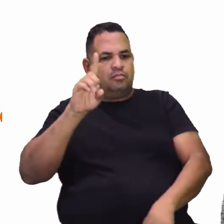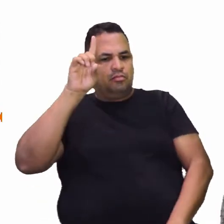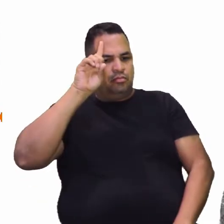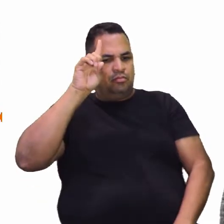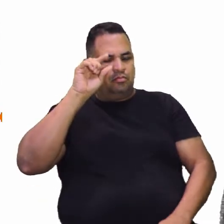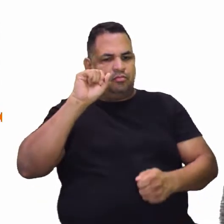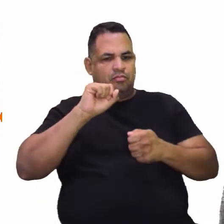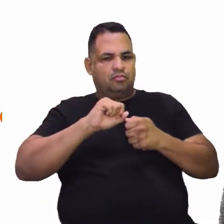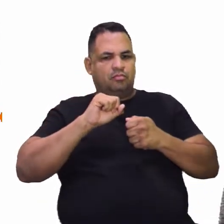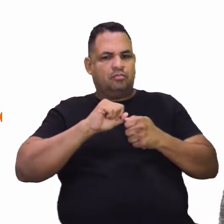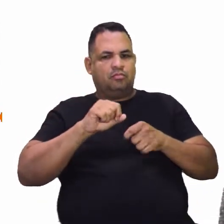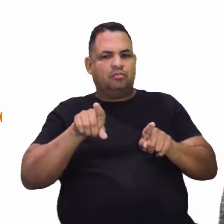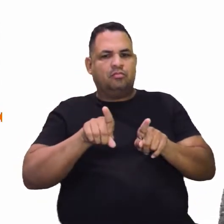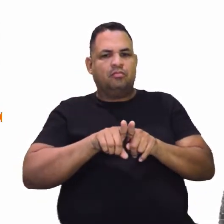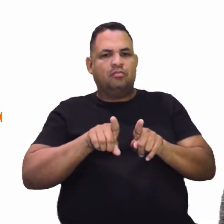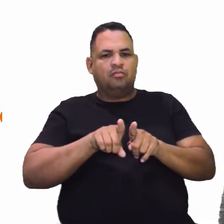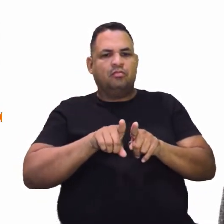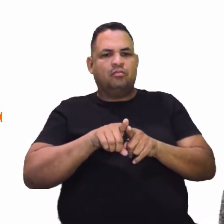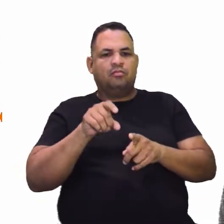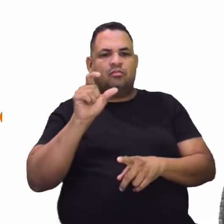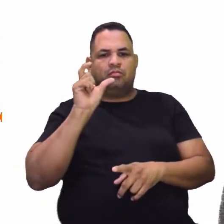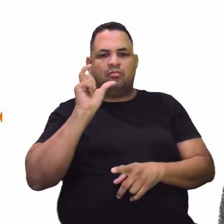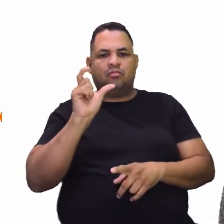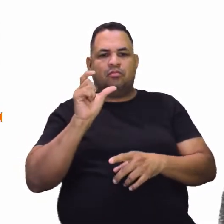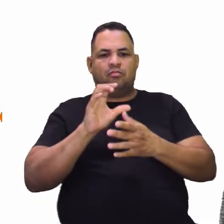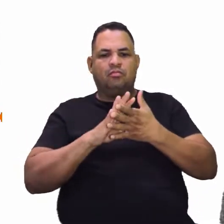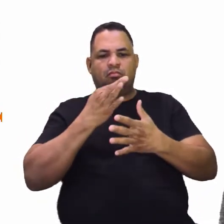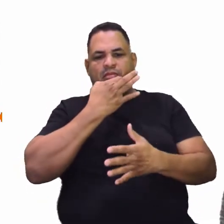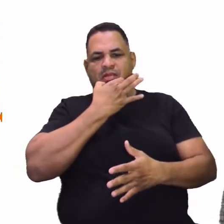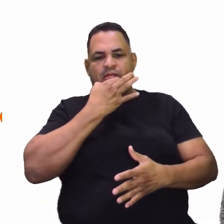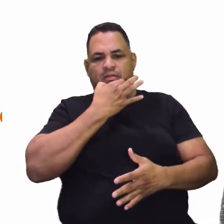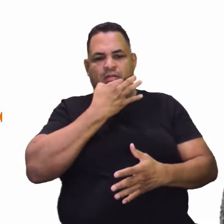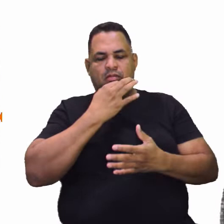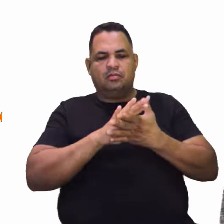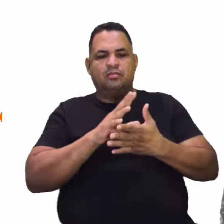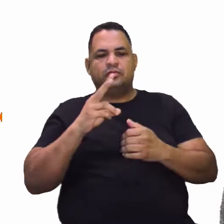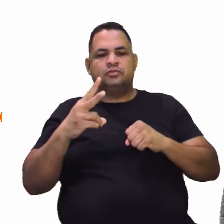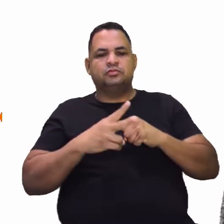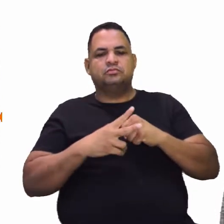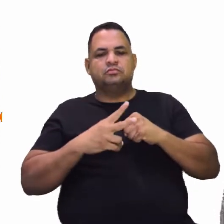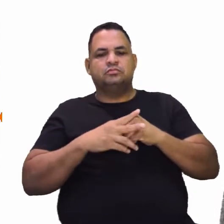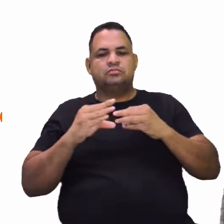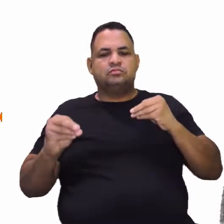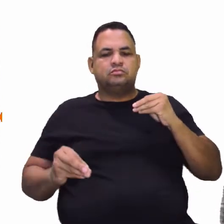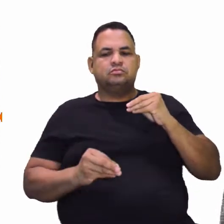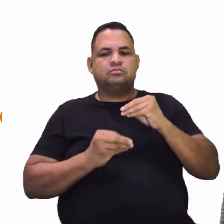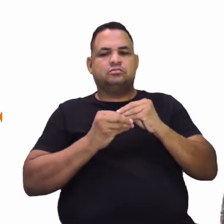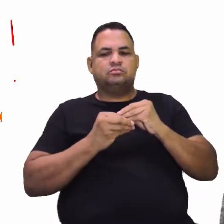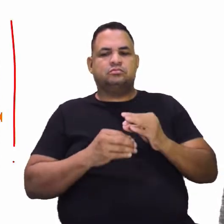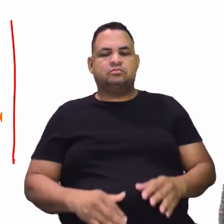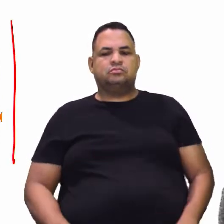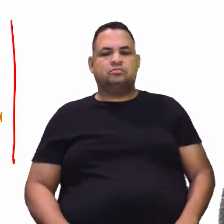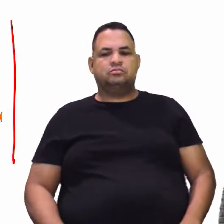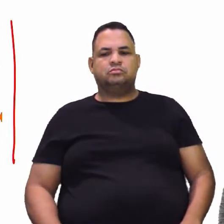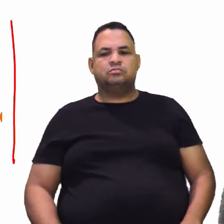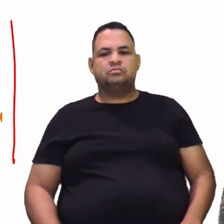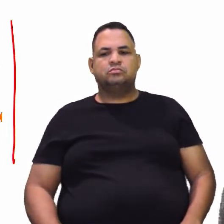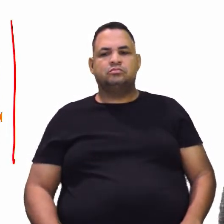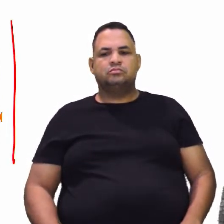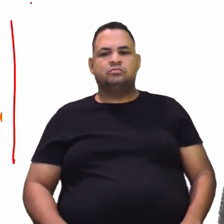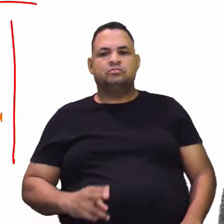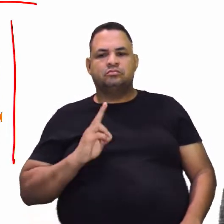diárias. Nós temos aqui também as palavras em inglês que são os nossos auxiliares, certo?